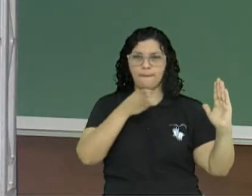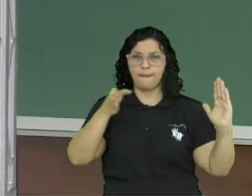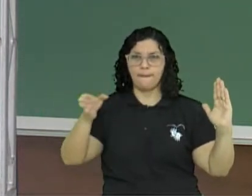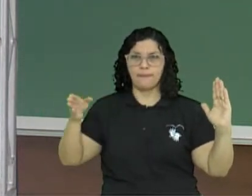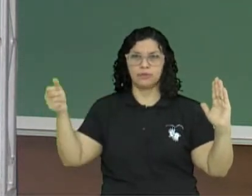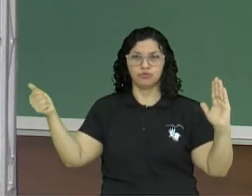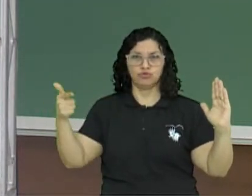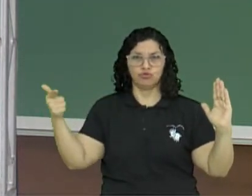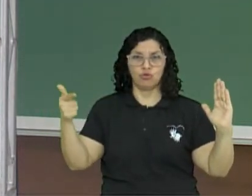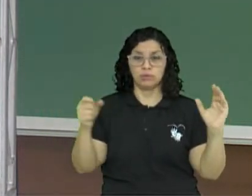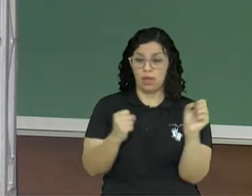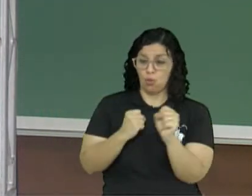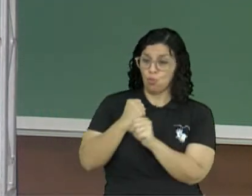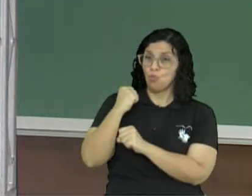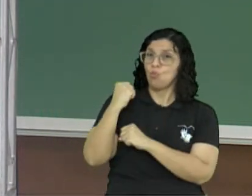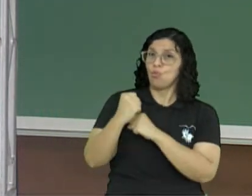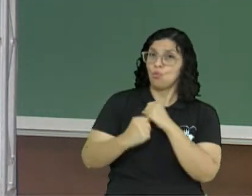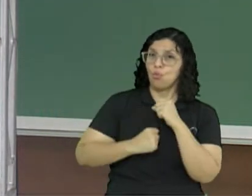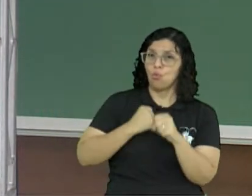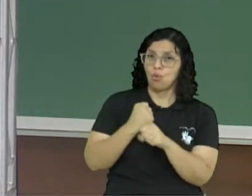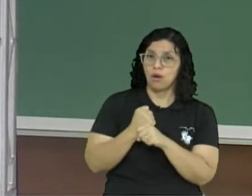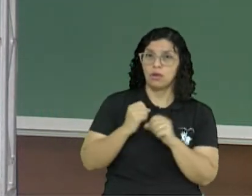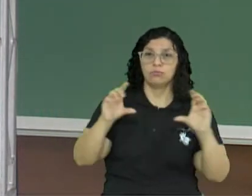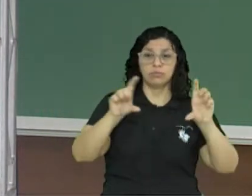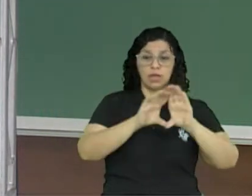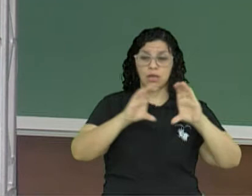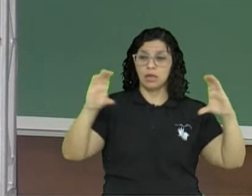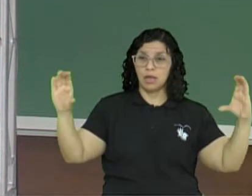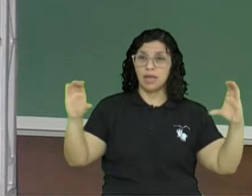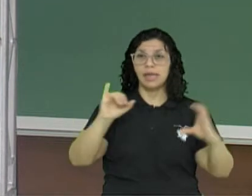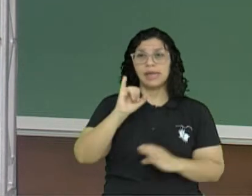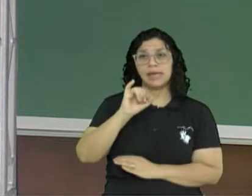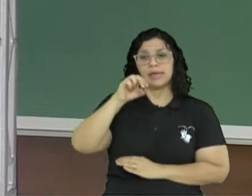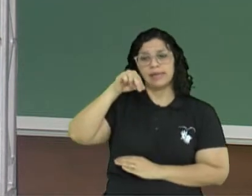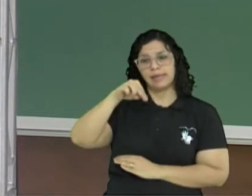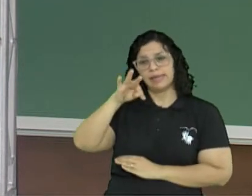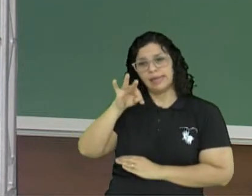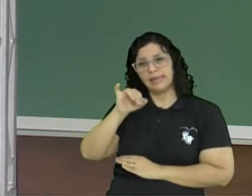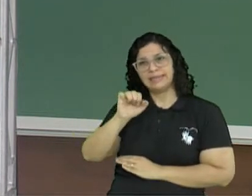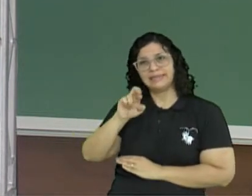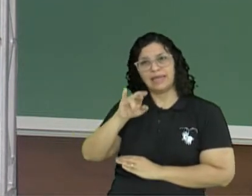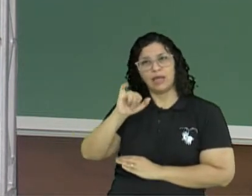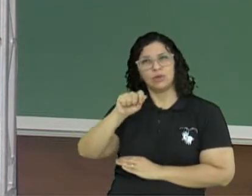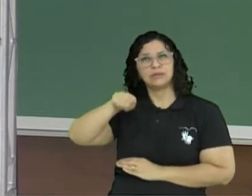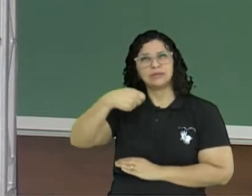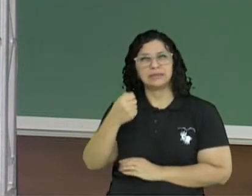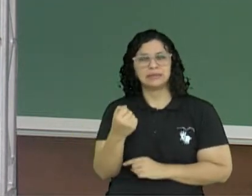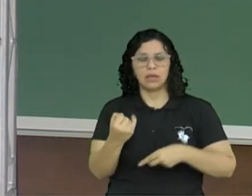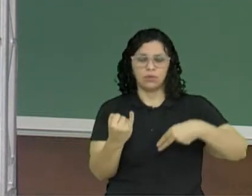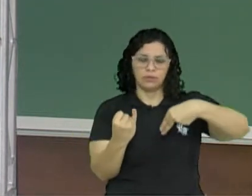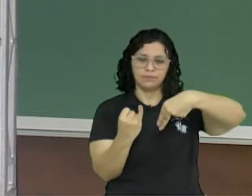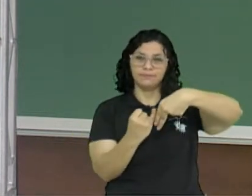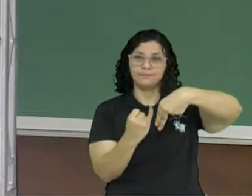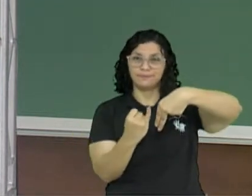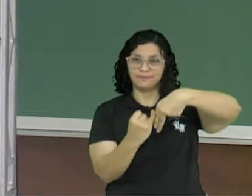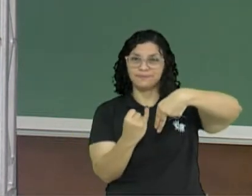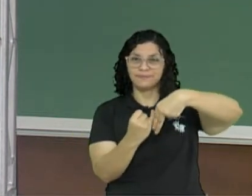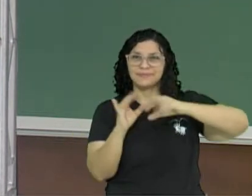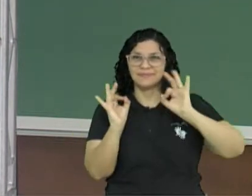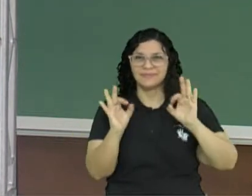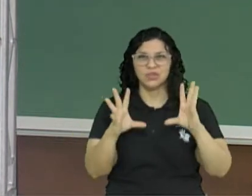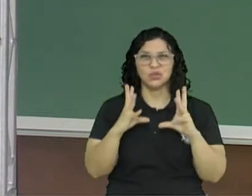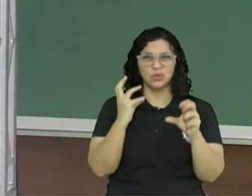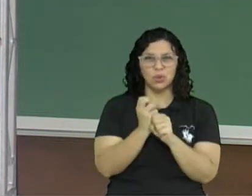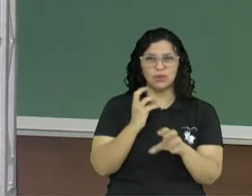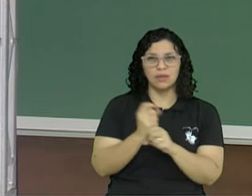Então, é meu ano todo, é o meu inteiro, certo? Esse inteiro, ele tá dividido em 12